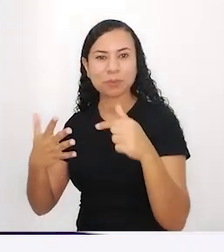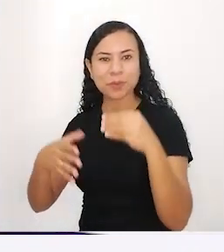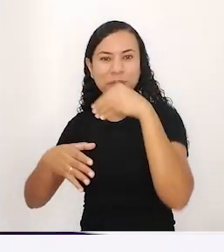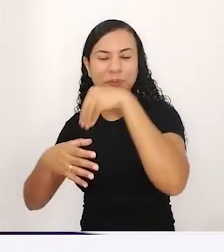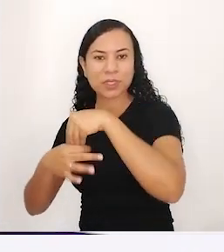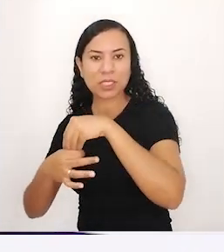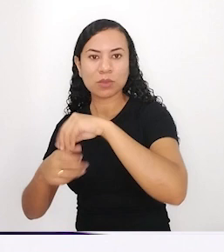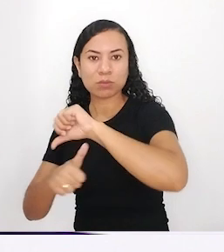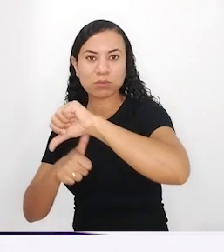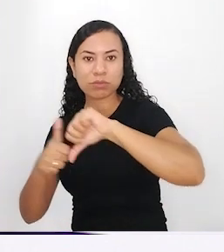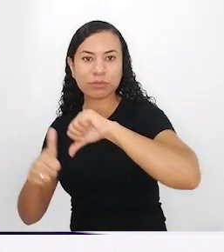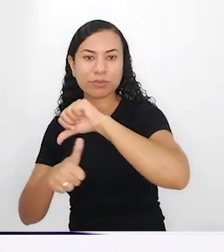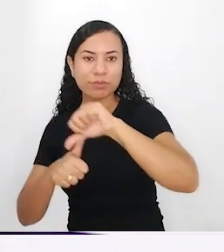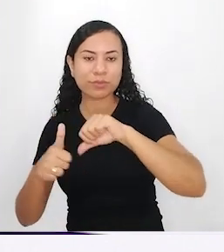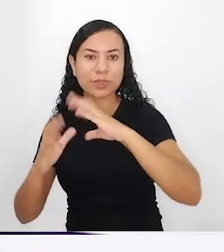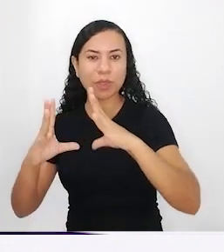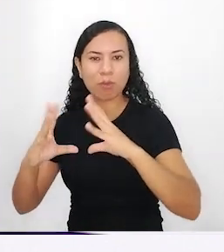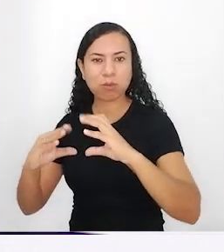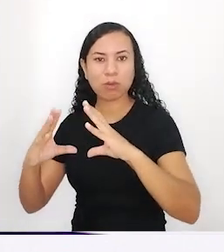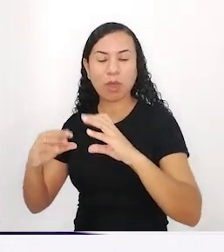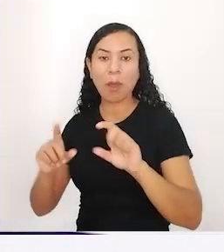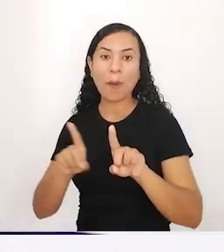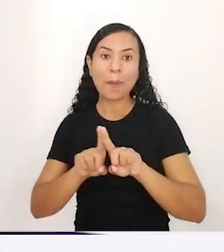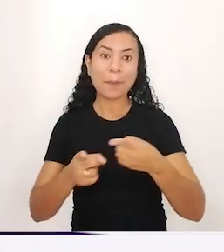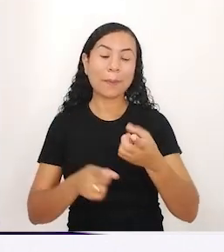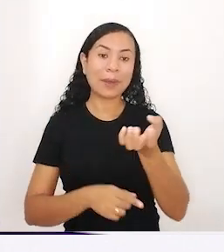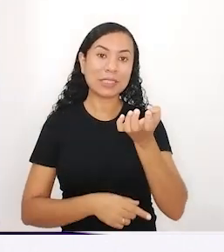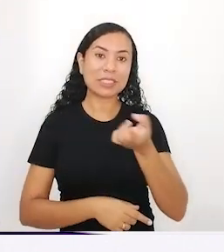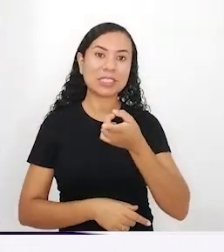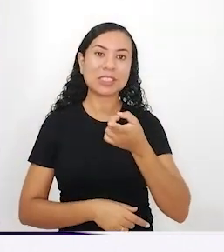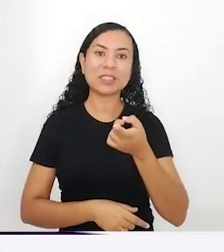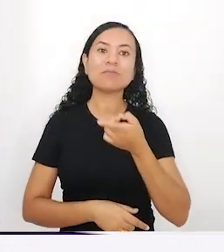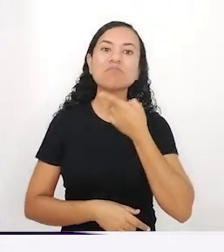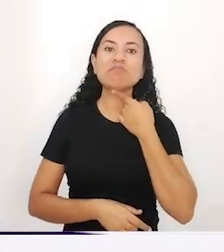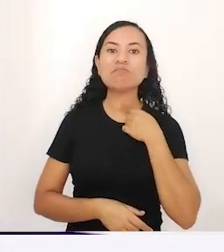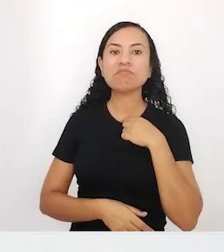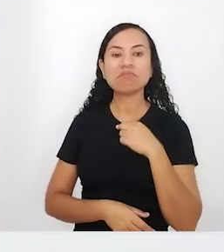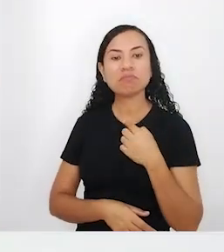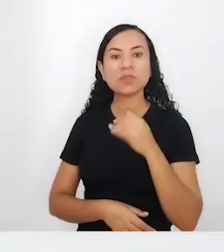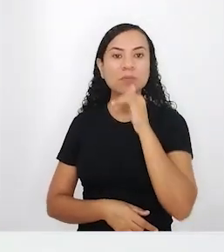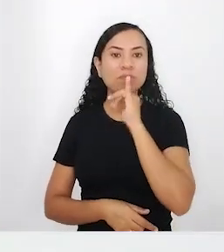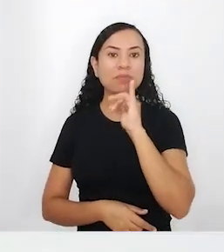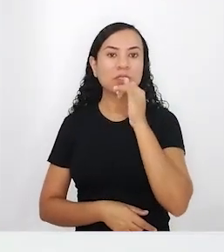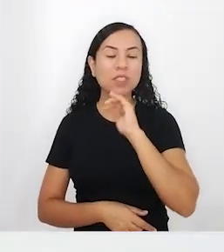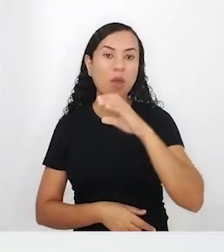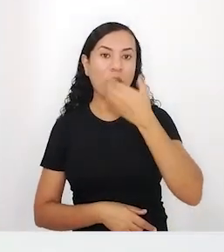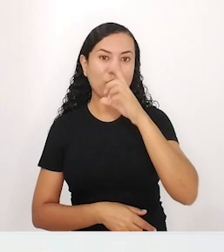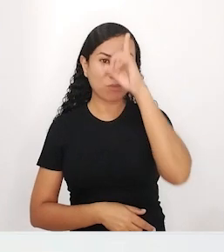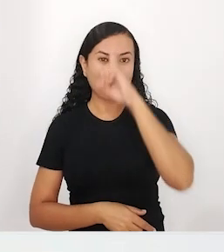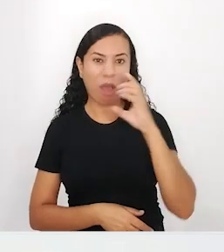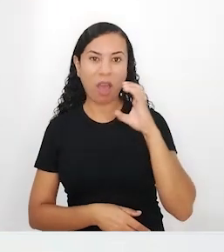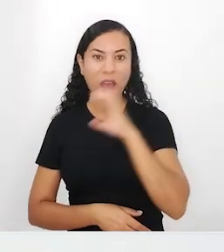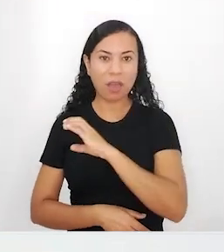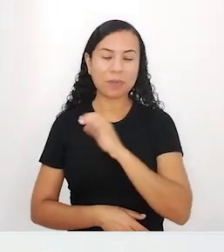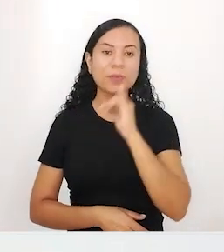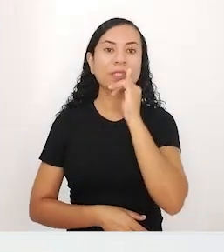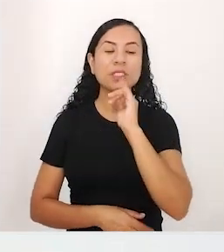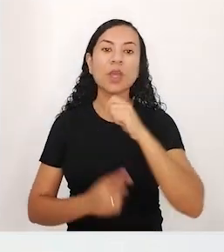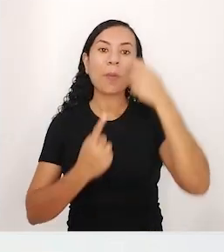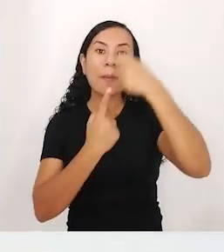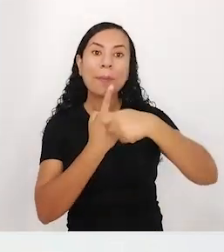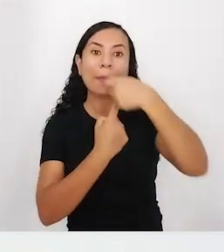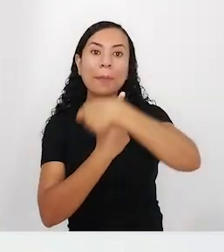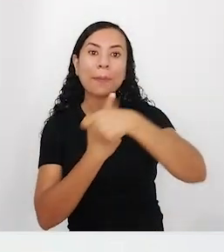açúcares. Mas se você está querendo que uma fruta amadureça mais rápido, você pode usar bananas. As bananas que estão